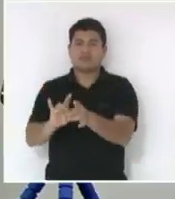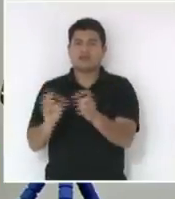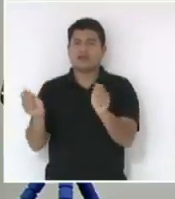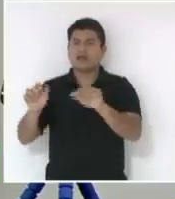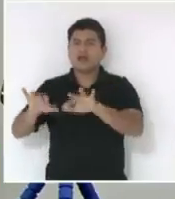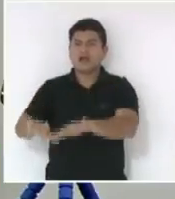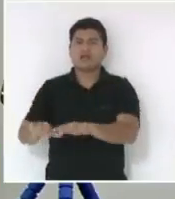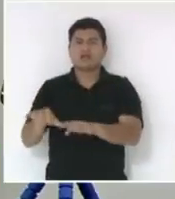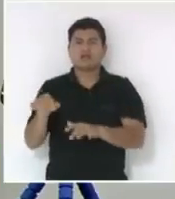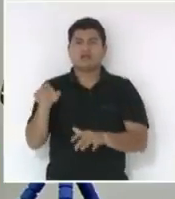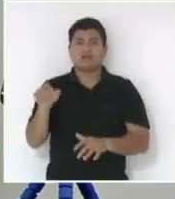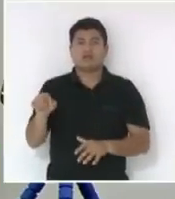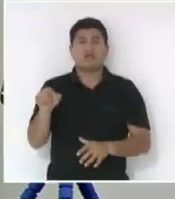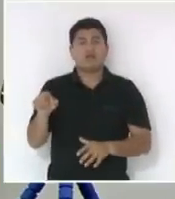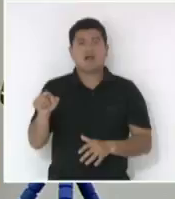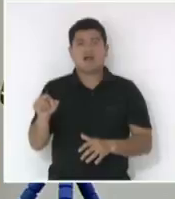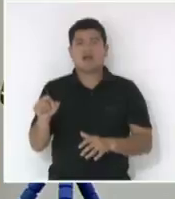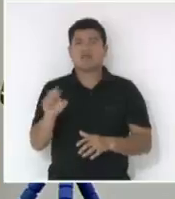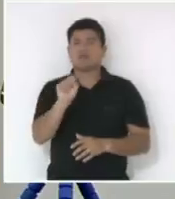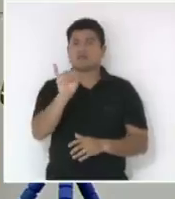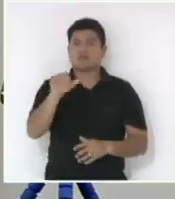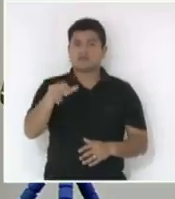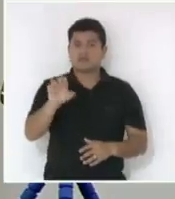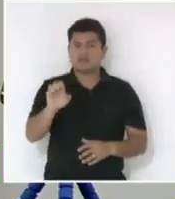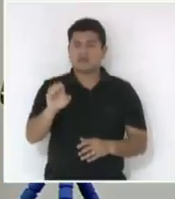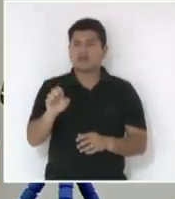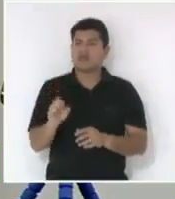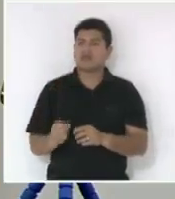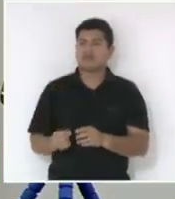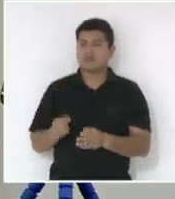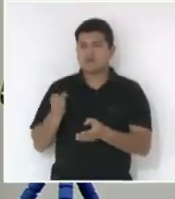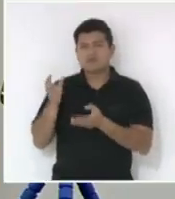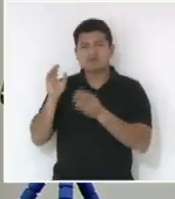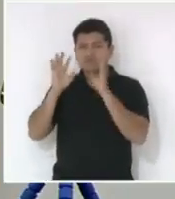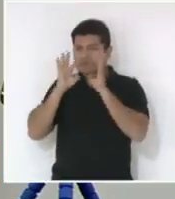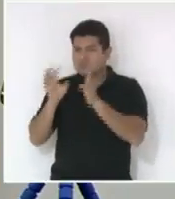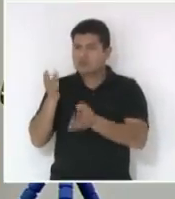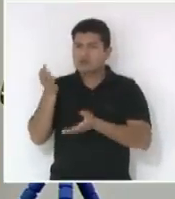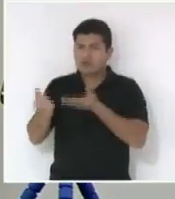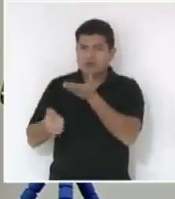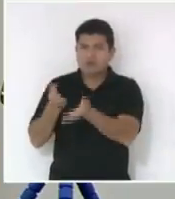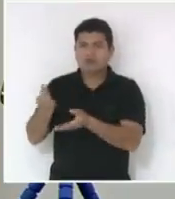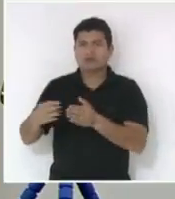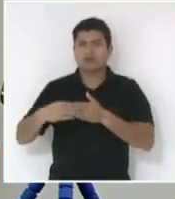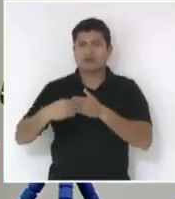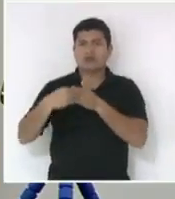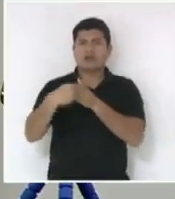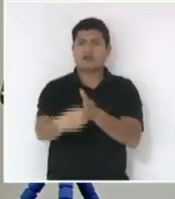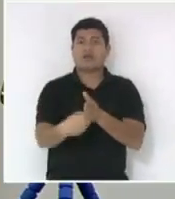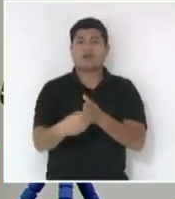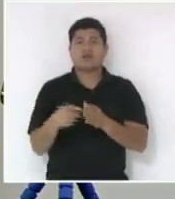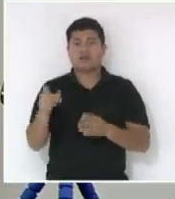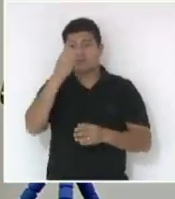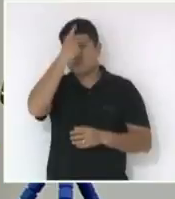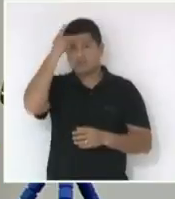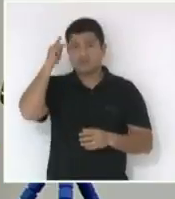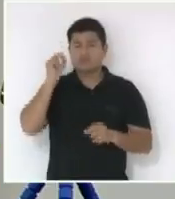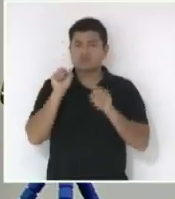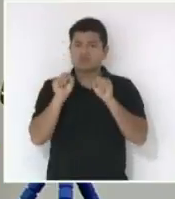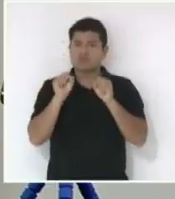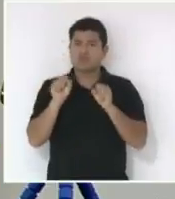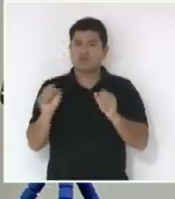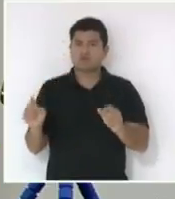orientando, buscando e dando os encaminhamentos para que essas pessoas possam ser tratadas